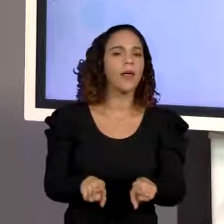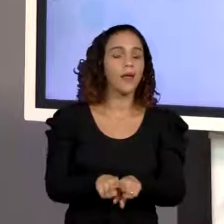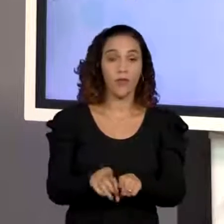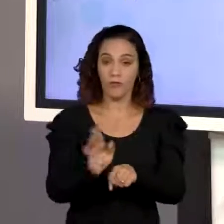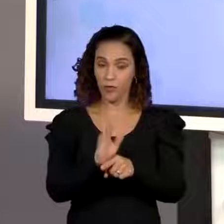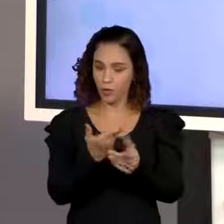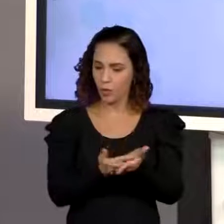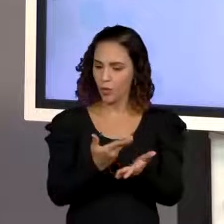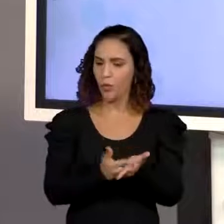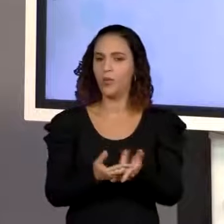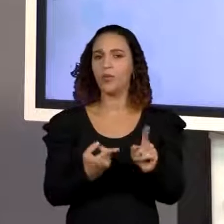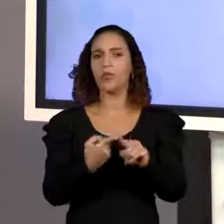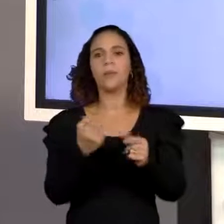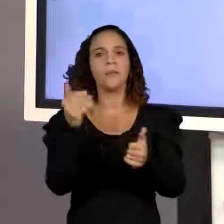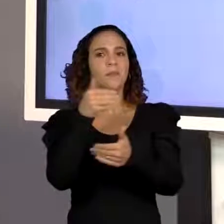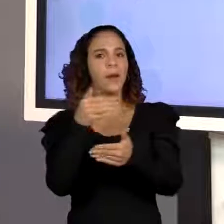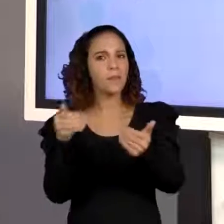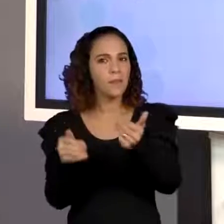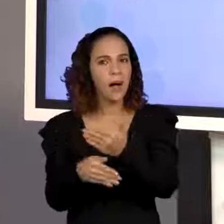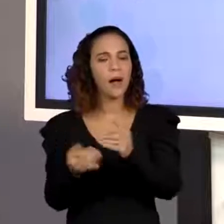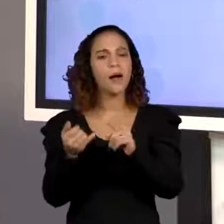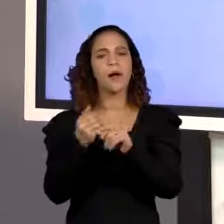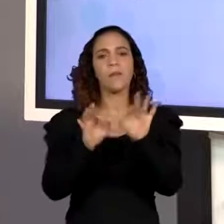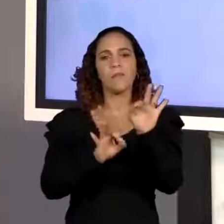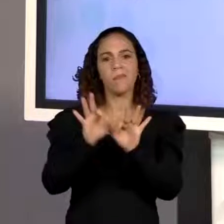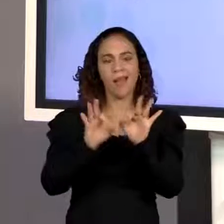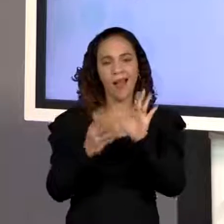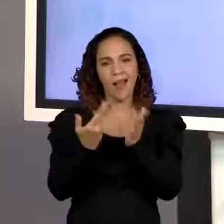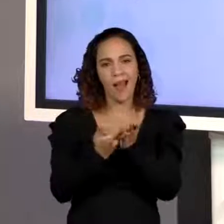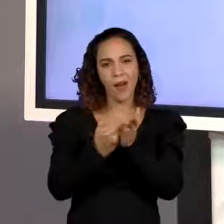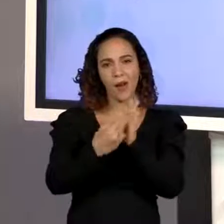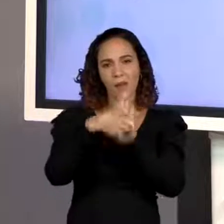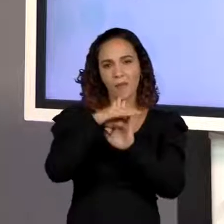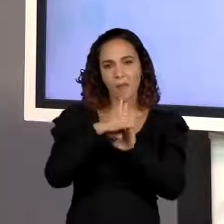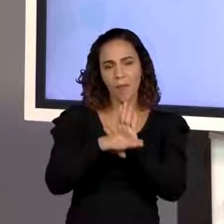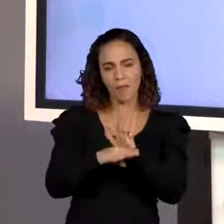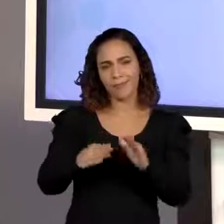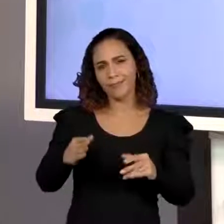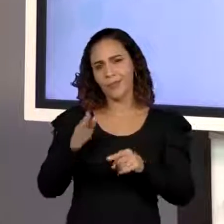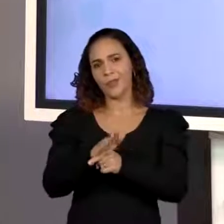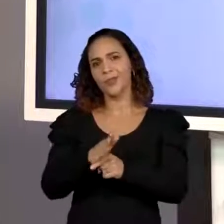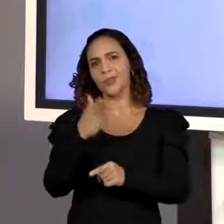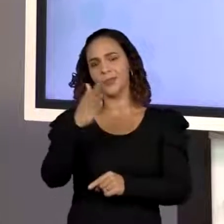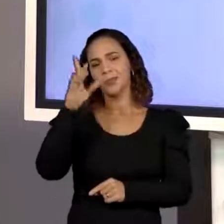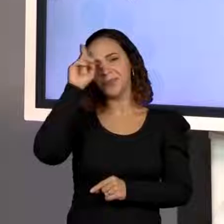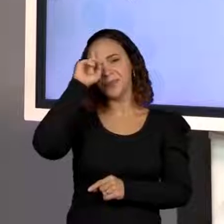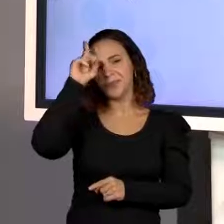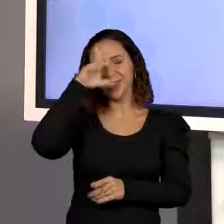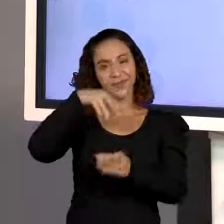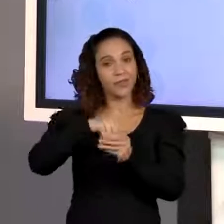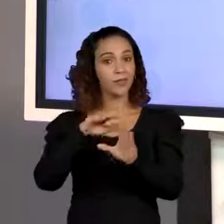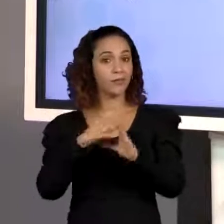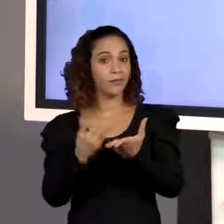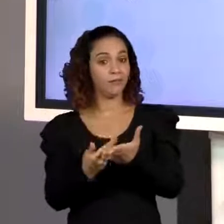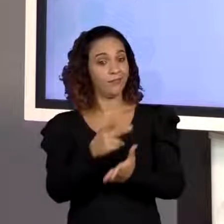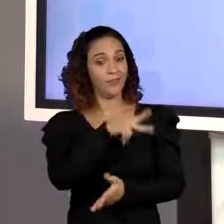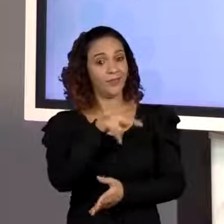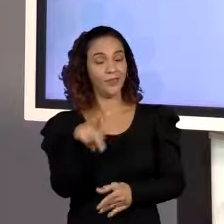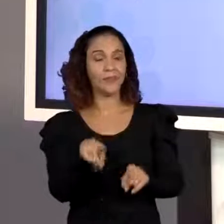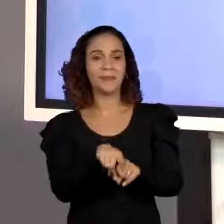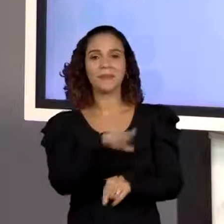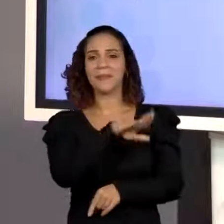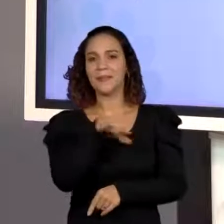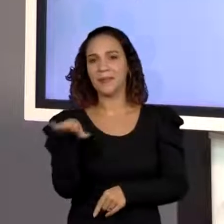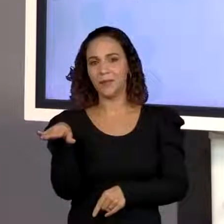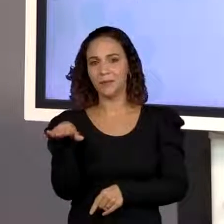da aula, pode encontrar o PPT, o plano de aula. Então pode ajudar em muito aí no seu dia a dia escolar, tanto do professor quanto do